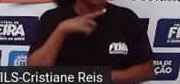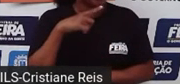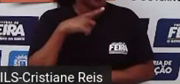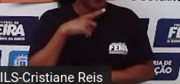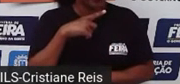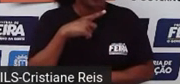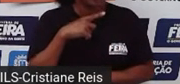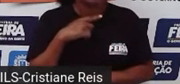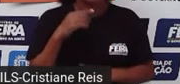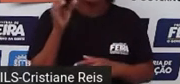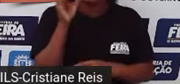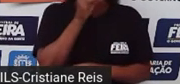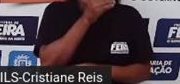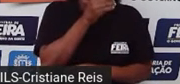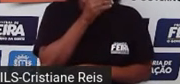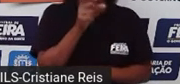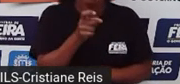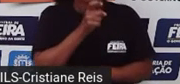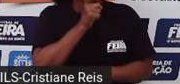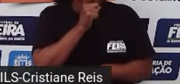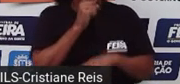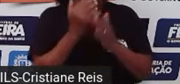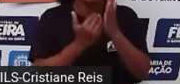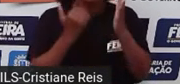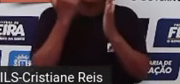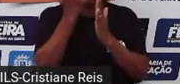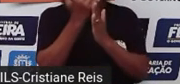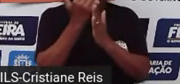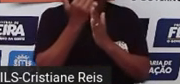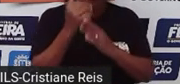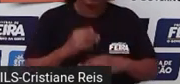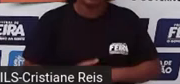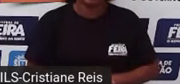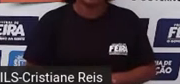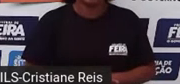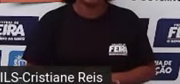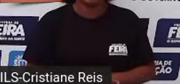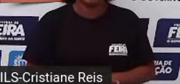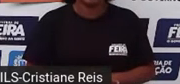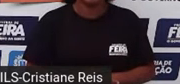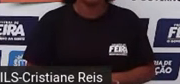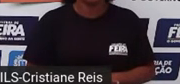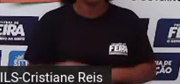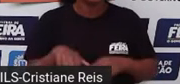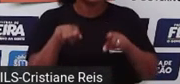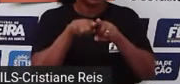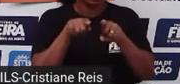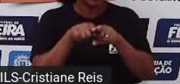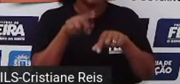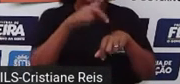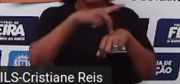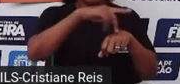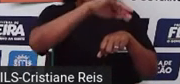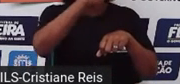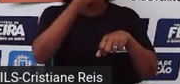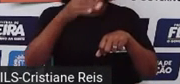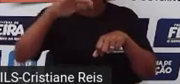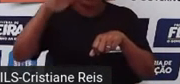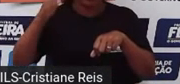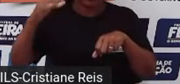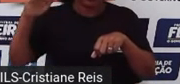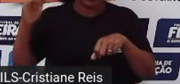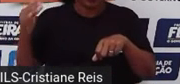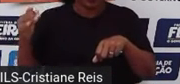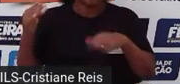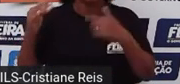também extremas tanto para o frio quanto para o quente na é as grandes cadeias de montanhas já falei para vocês né que